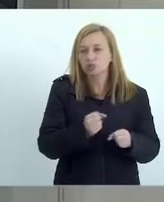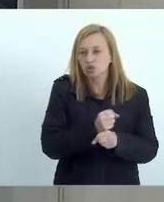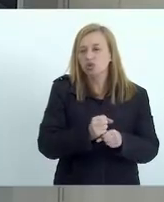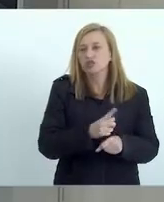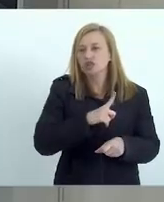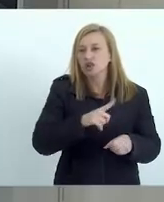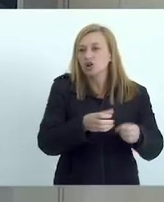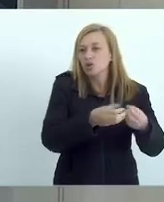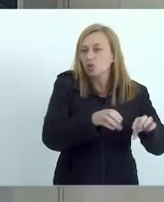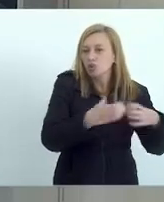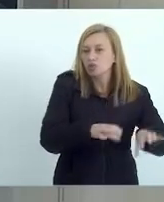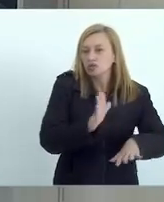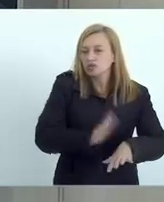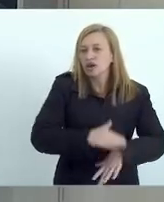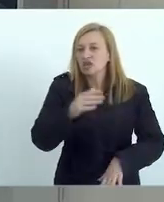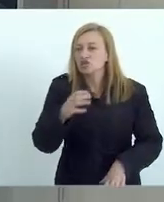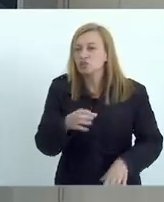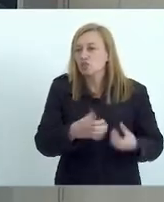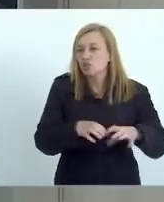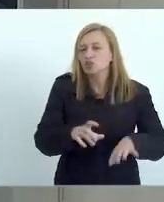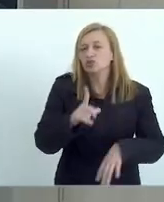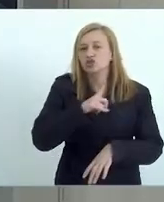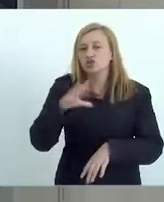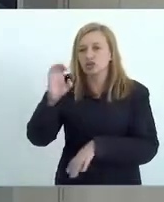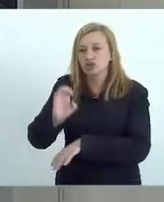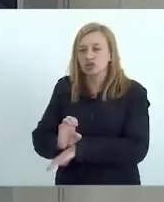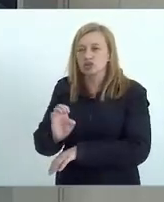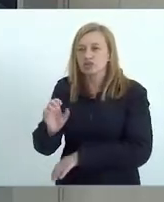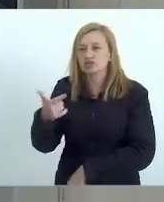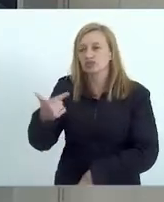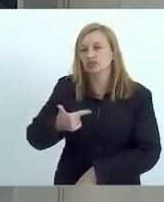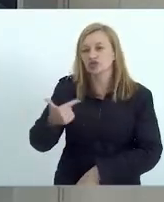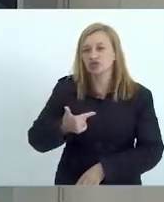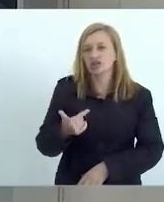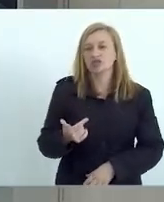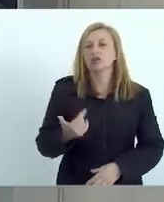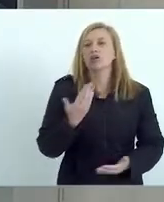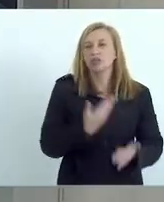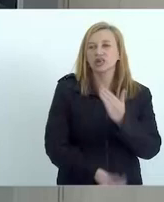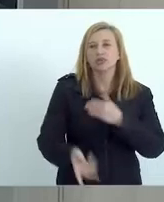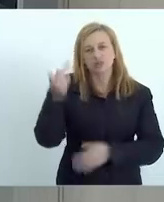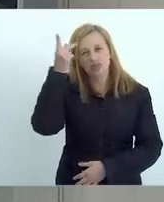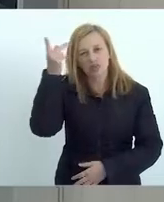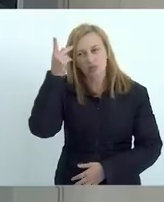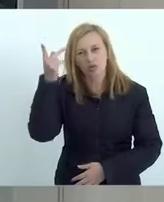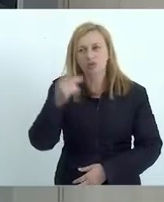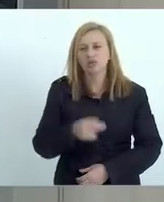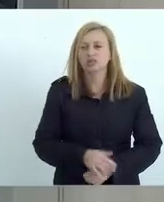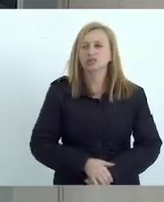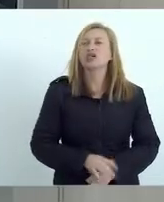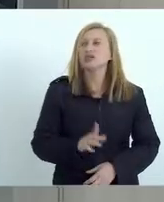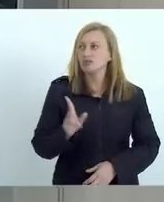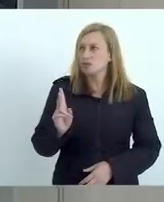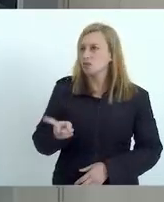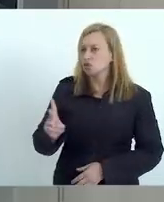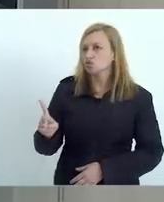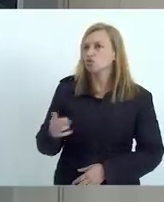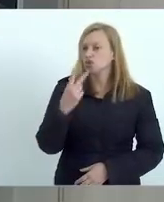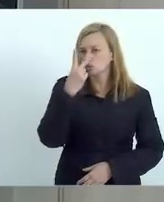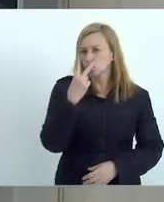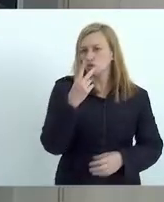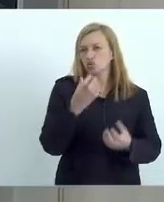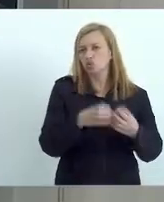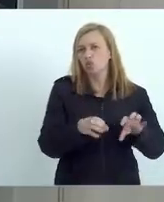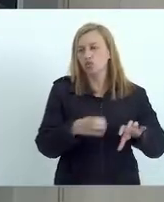segundo estado que mais fazia concurso para polícia militar só perdendo para São Paulo que fazia ainda faz dois